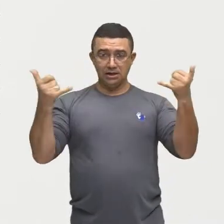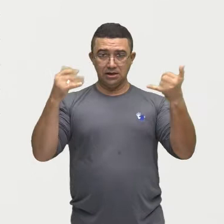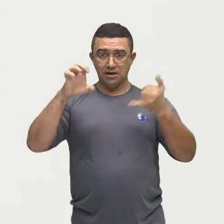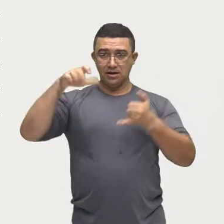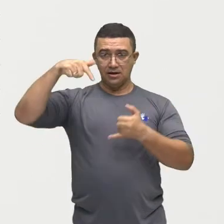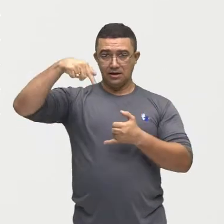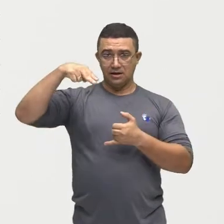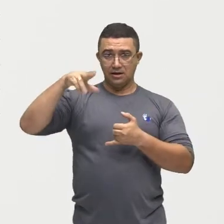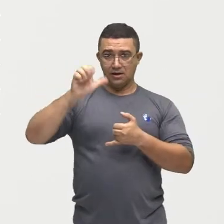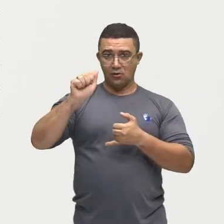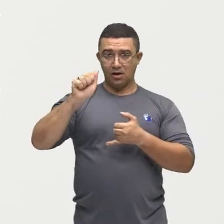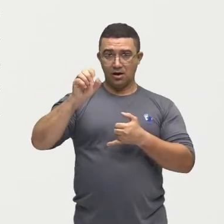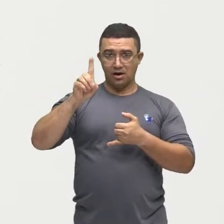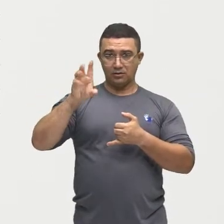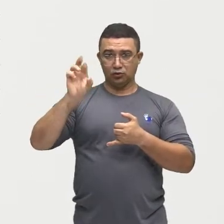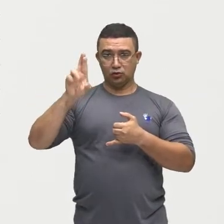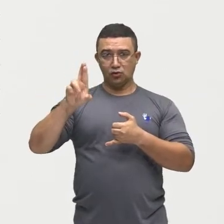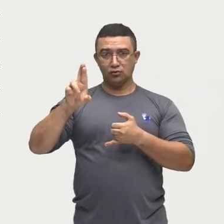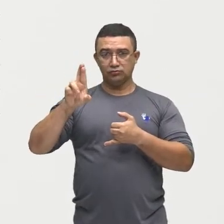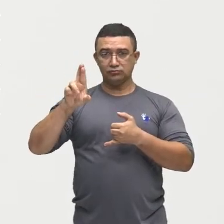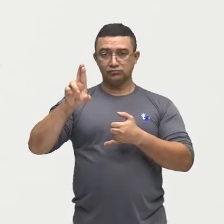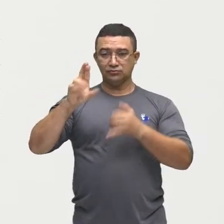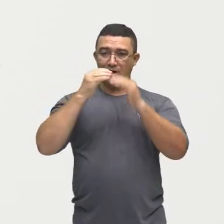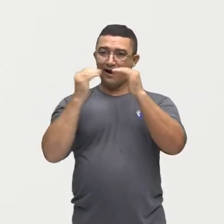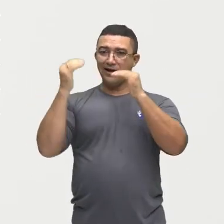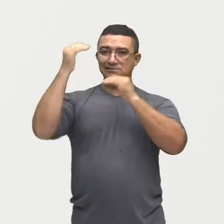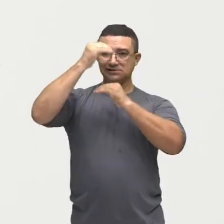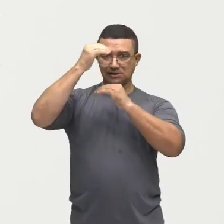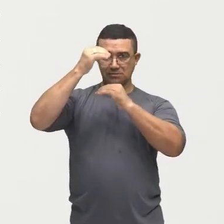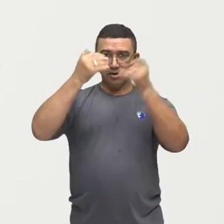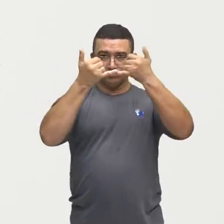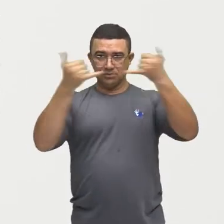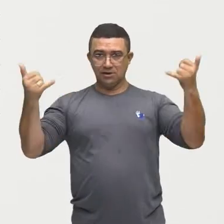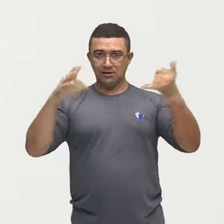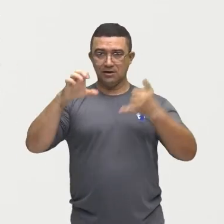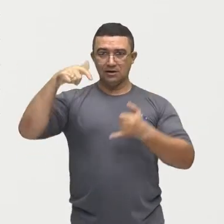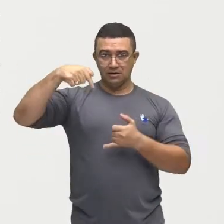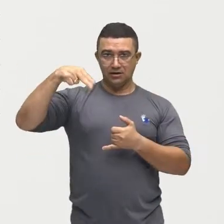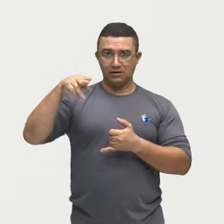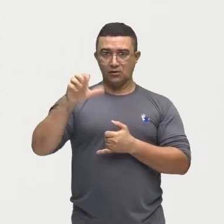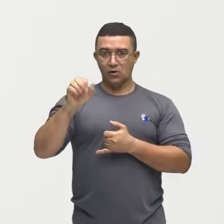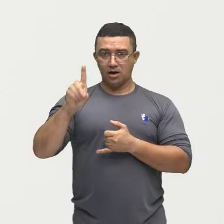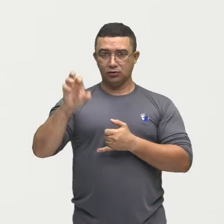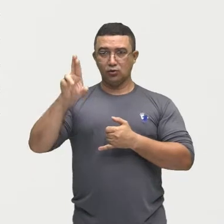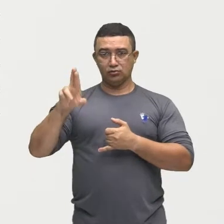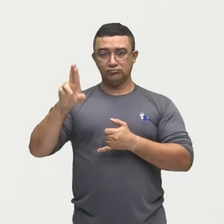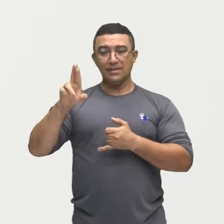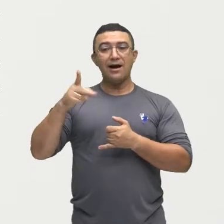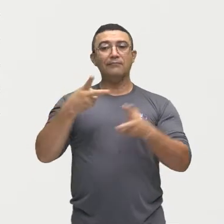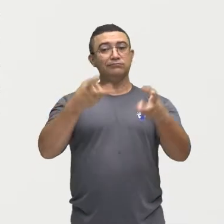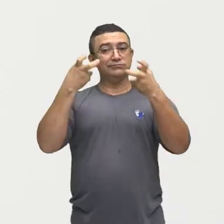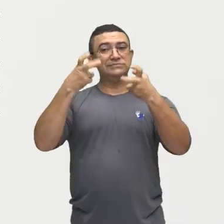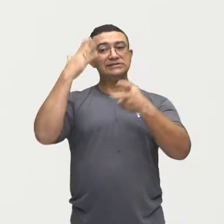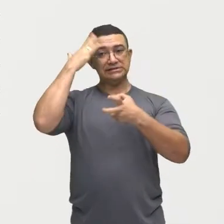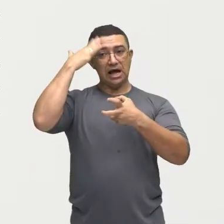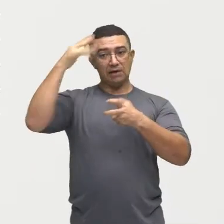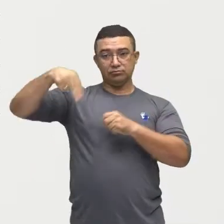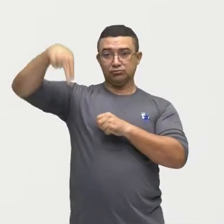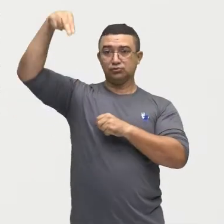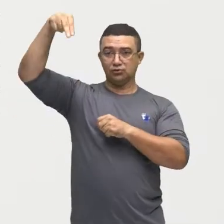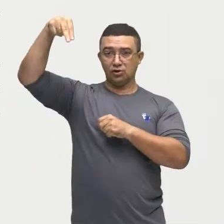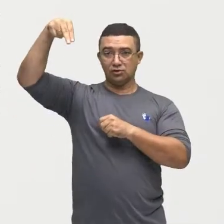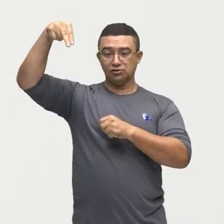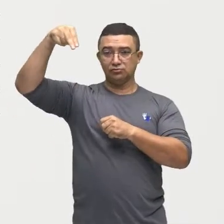Equador. Então, nós temos esse ponto acima da linha do Equador. Então, a gente tem que ele está no norte. Aí, aqui,